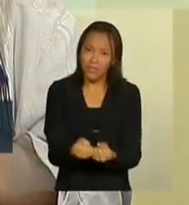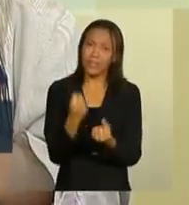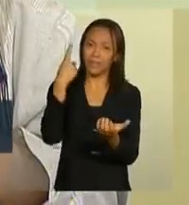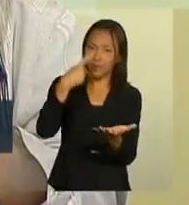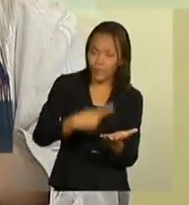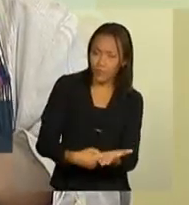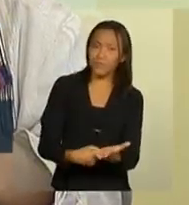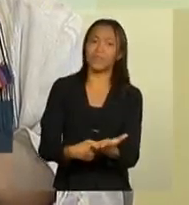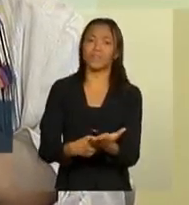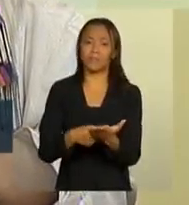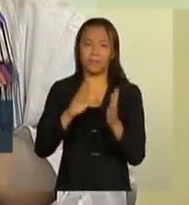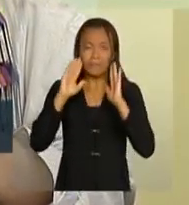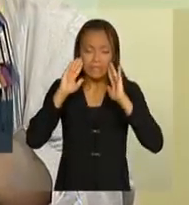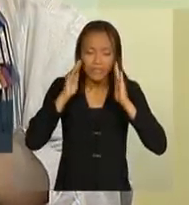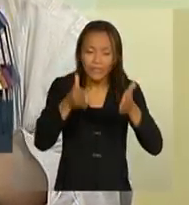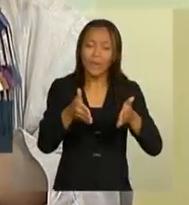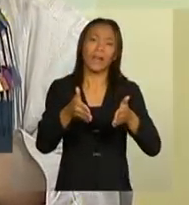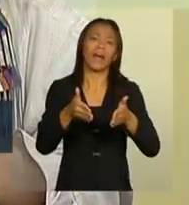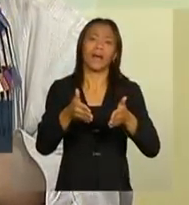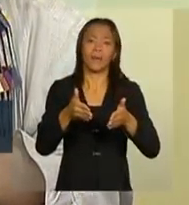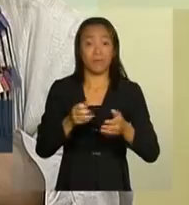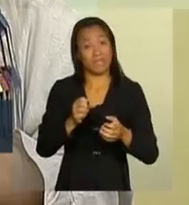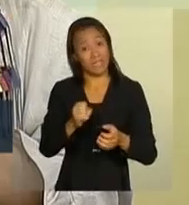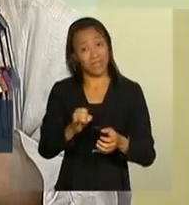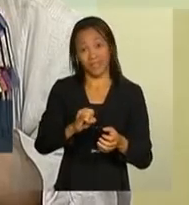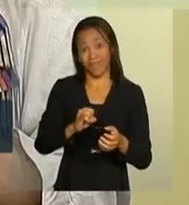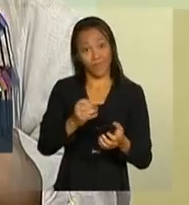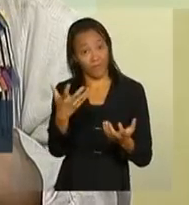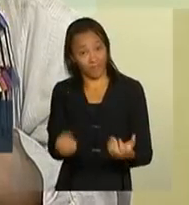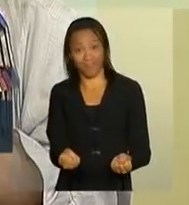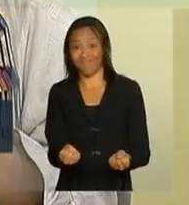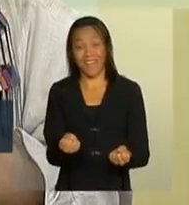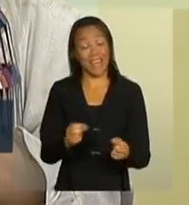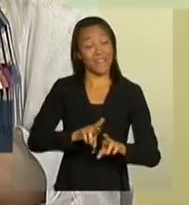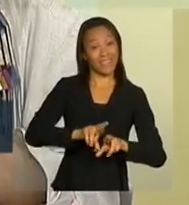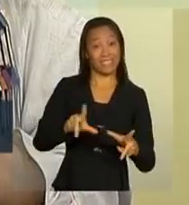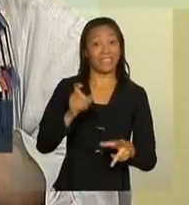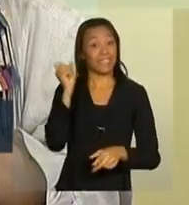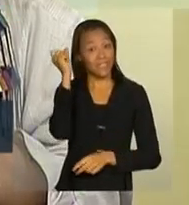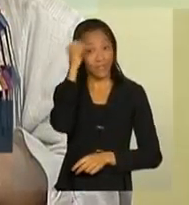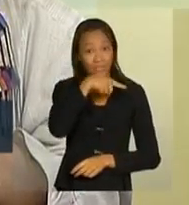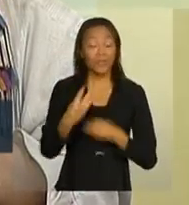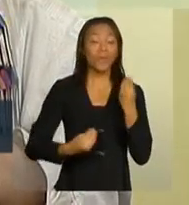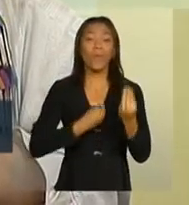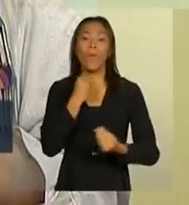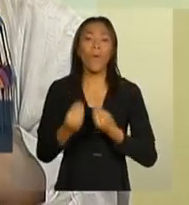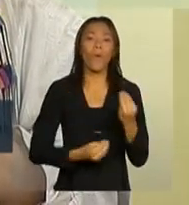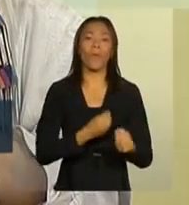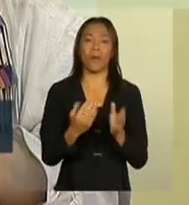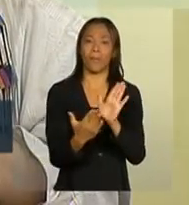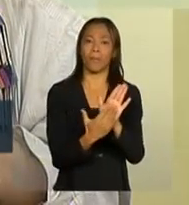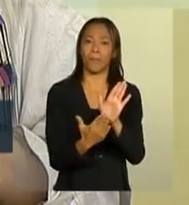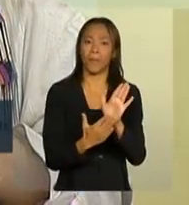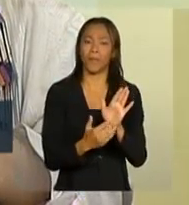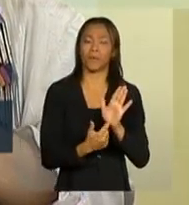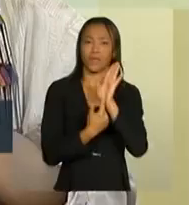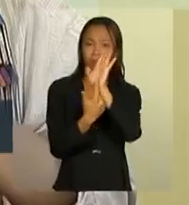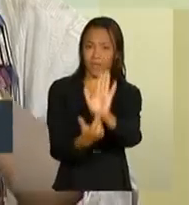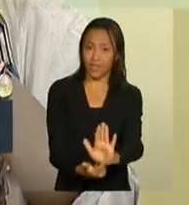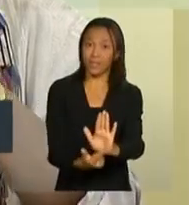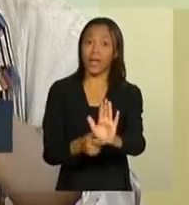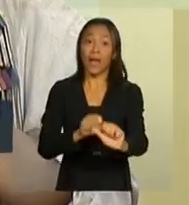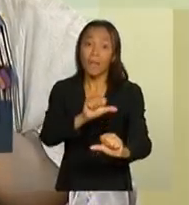dimensão central, pois do contrário nós não teremos como apresentar como resultado do plano